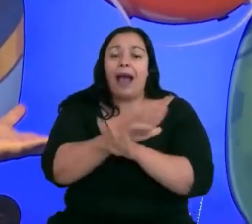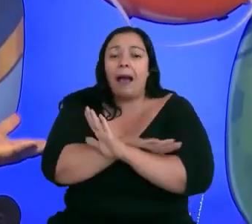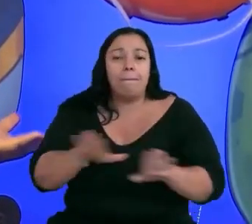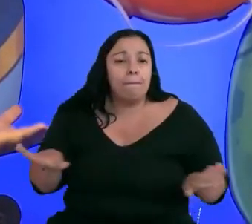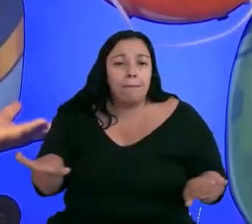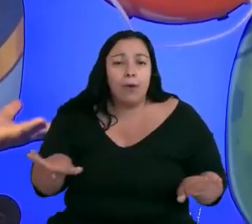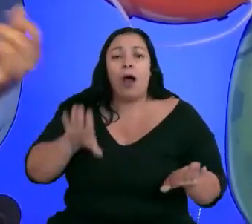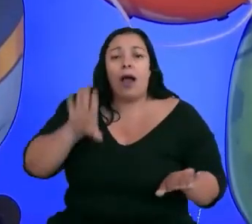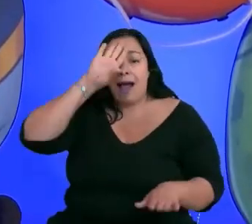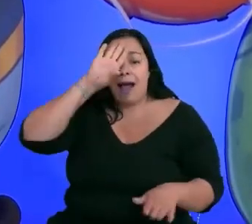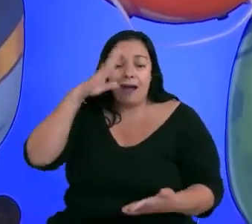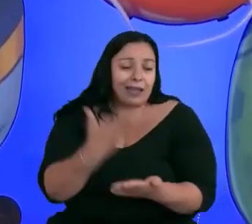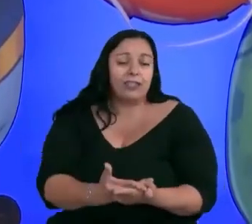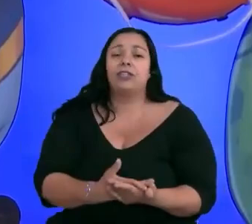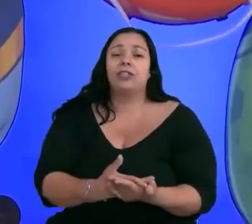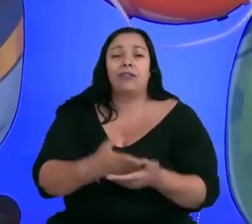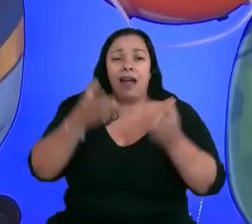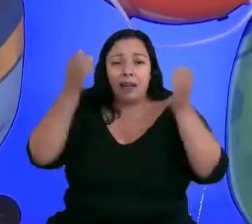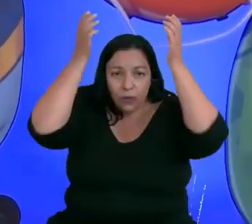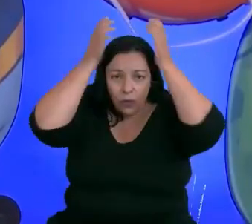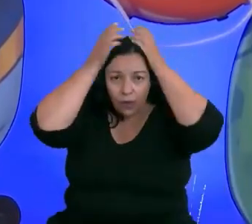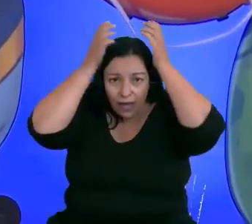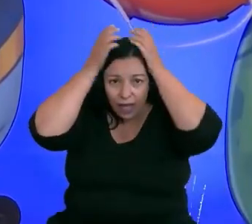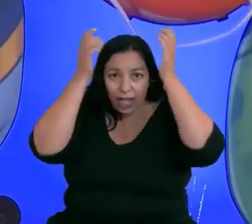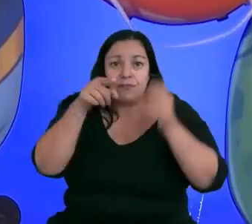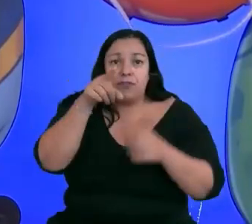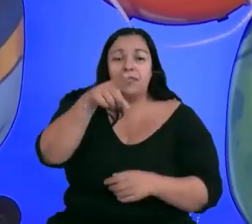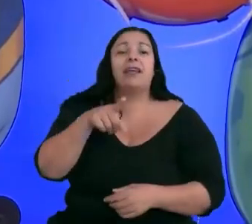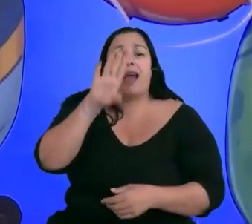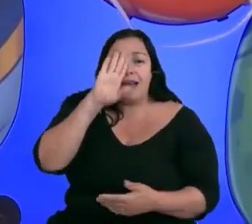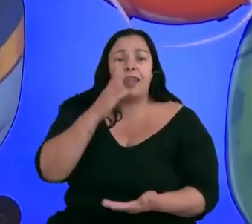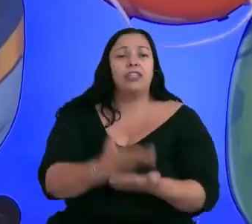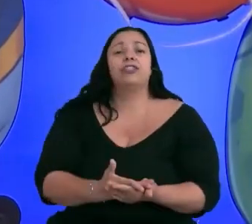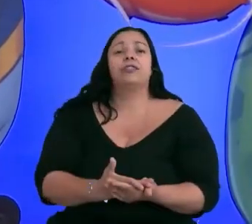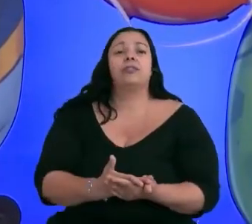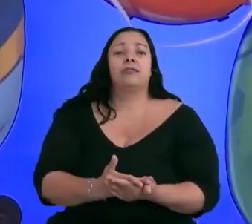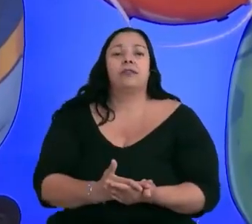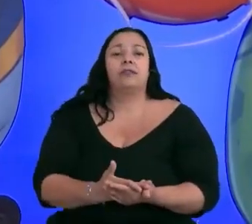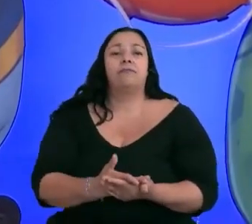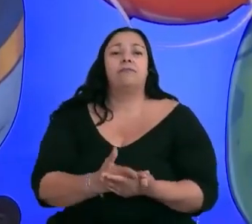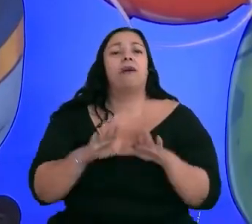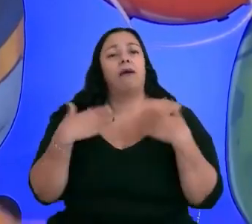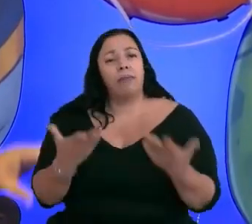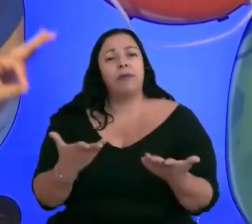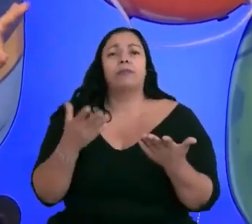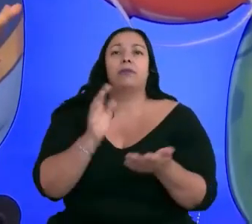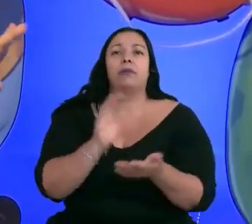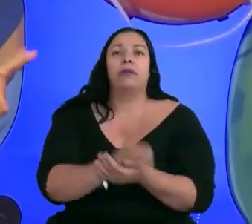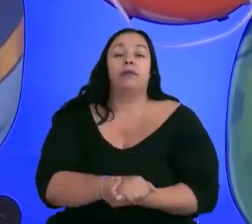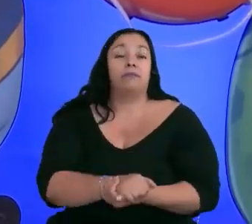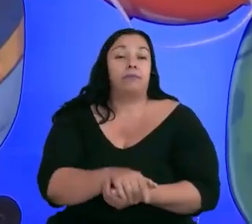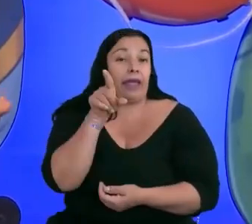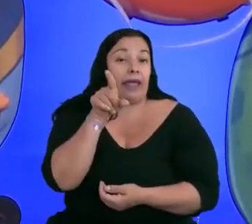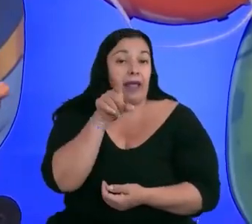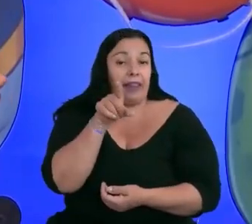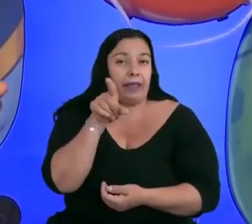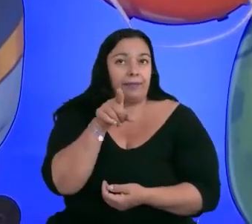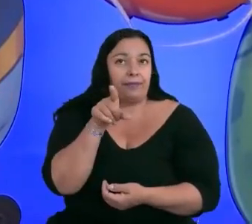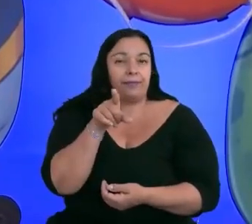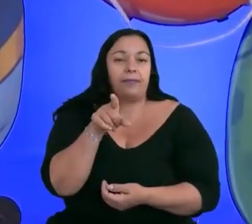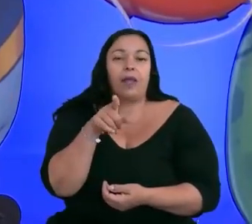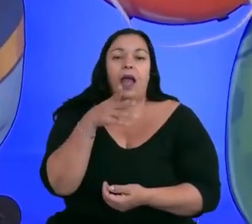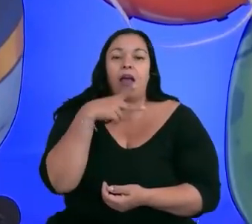rei, gente. Vocês acreditam nisso? Ah, pois é. Ele contou todos